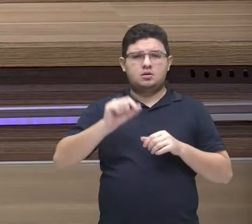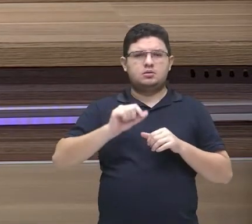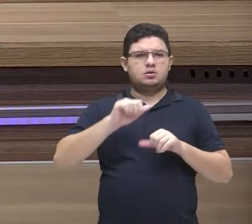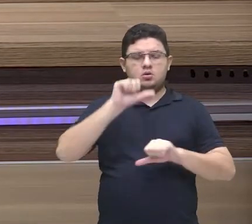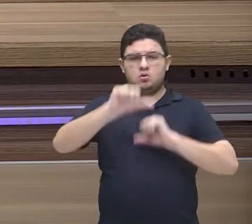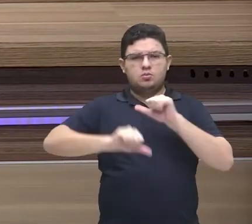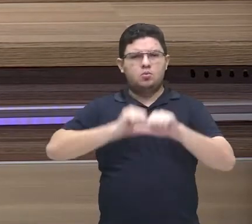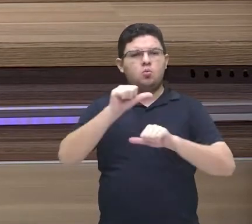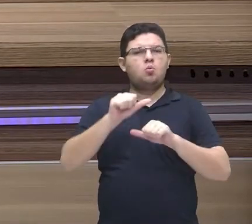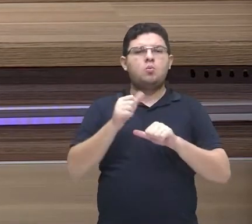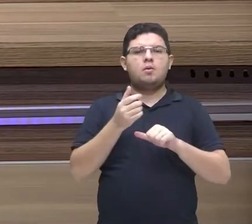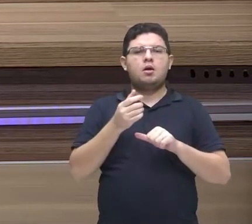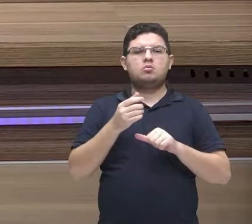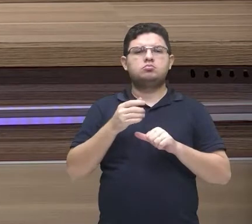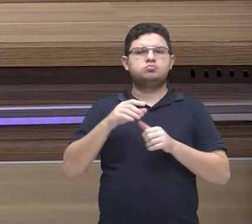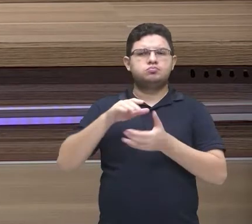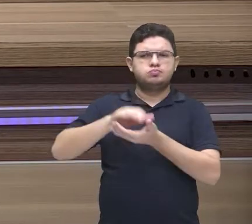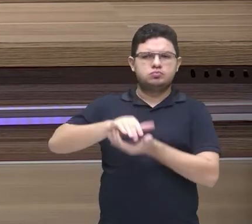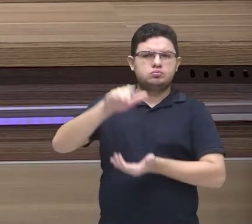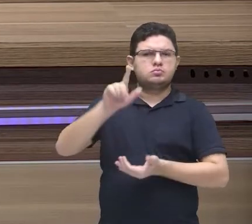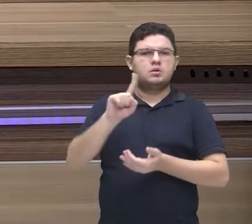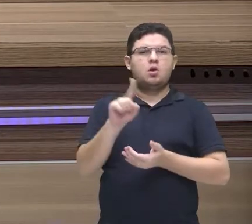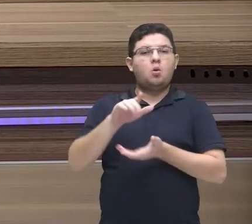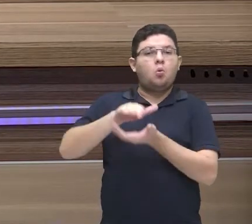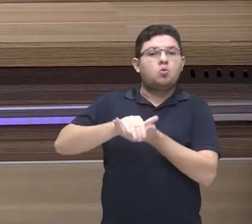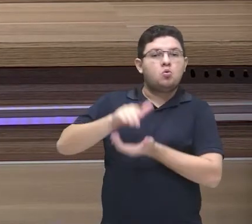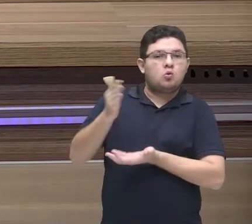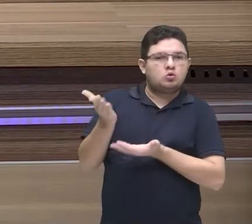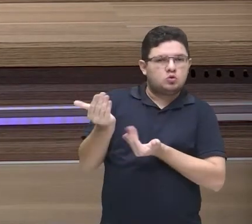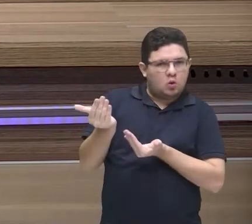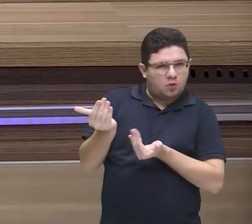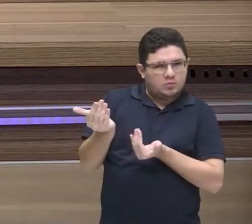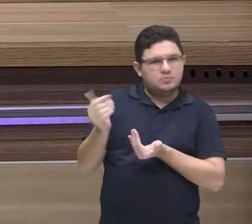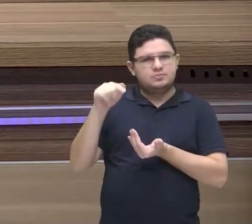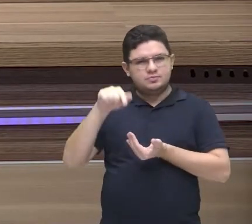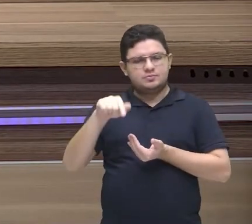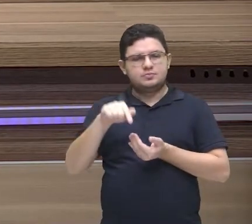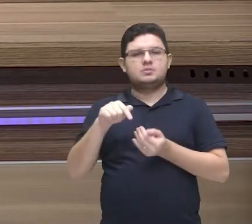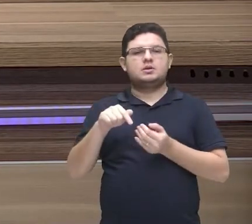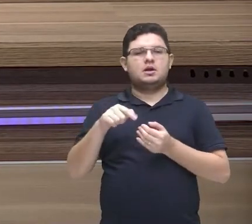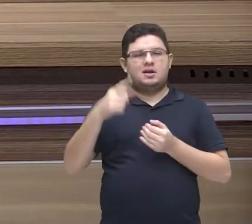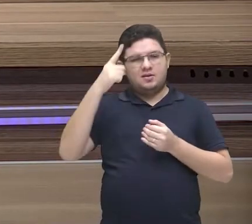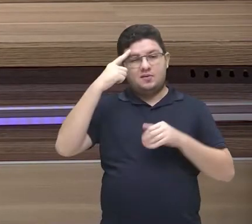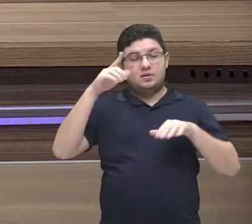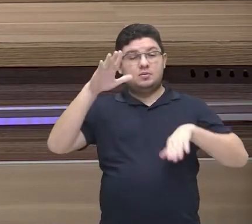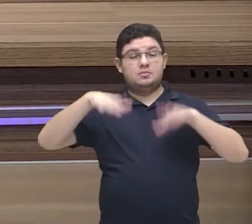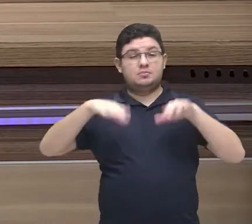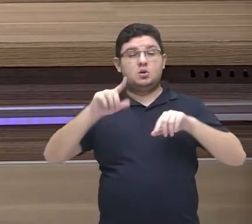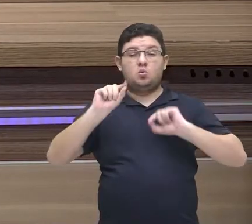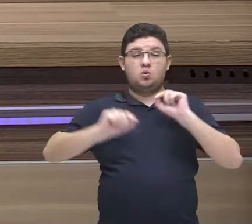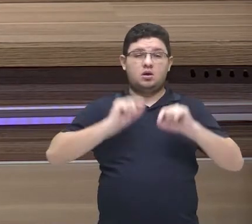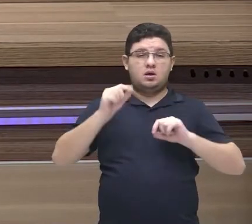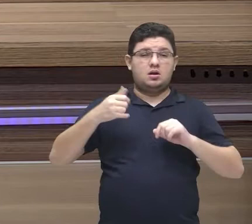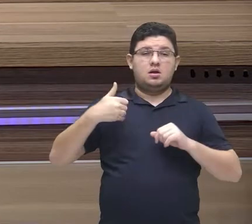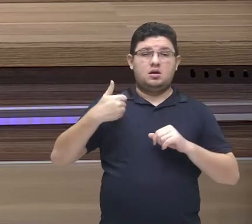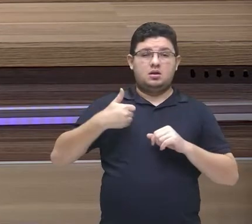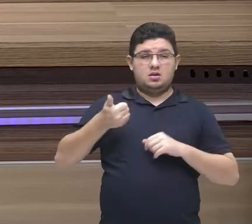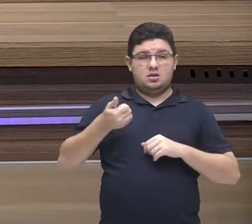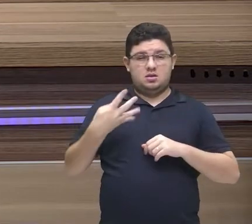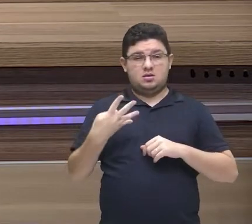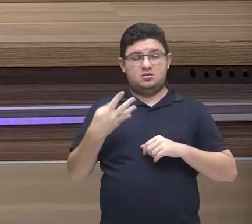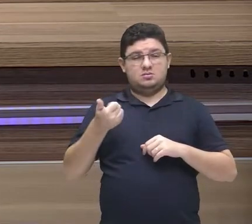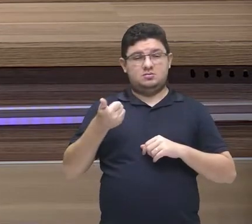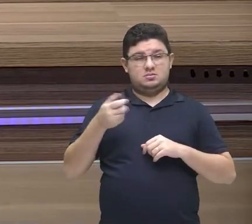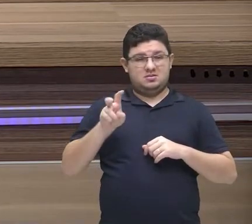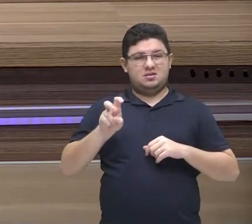da criança para a adolescência e com 14, 15 anos ele acha que ele já está feito. Mas esse desenvolvimento entre os 10 anos que ele começa